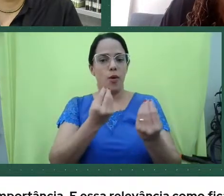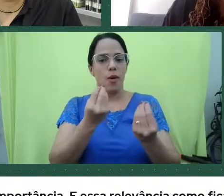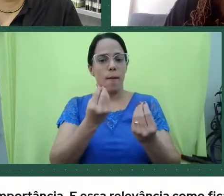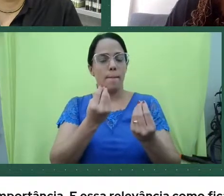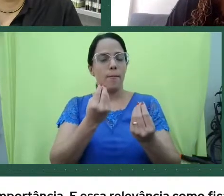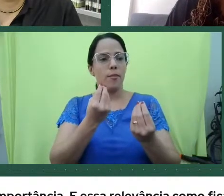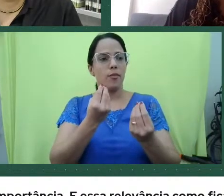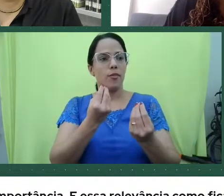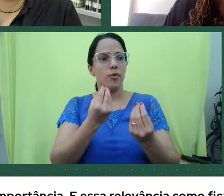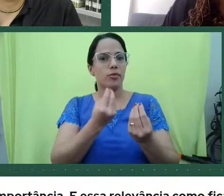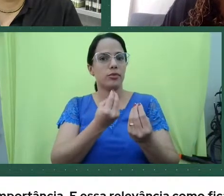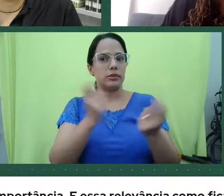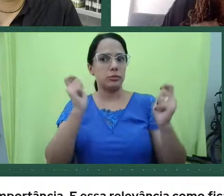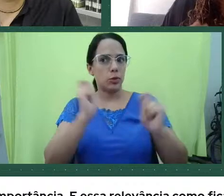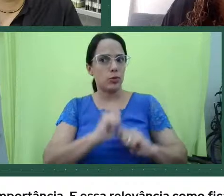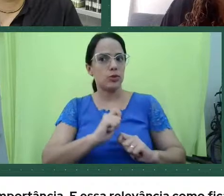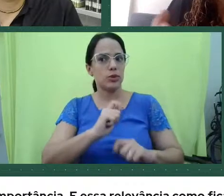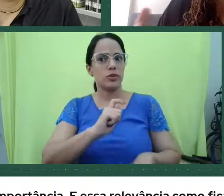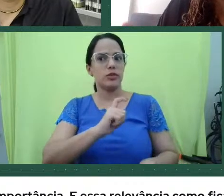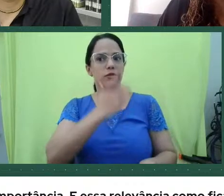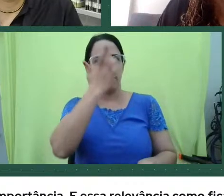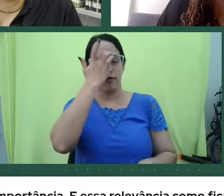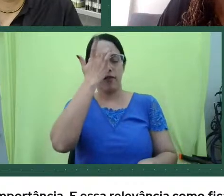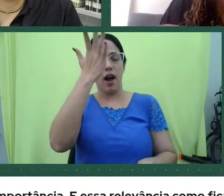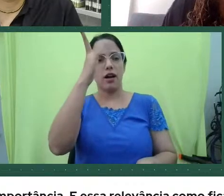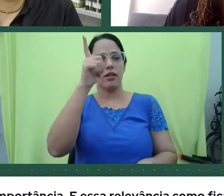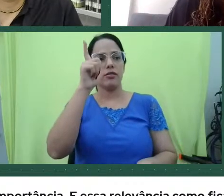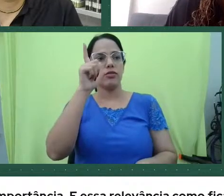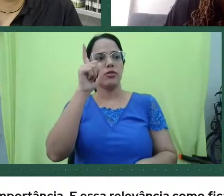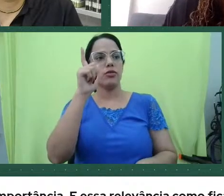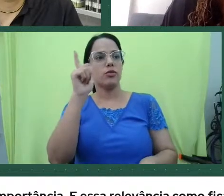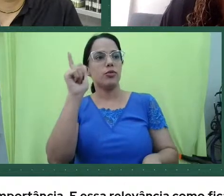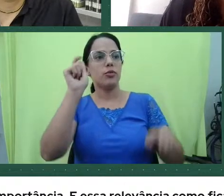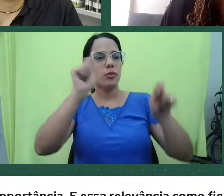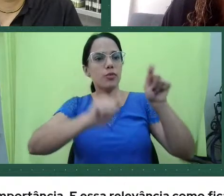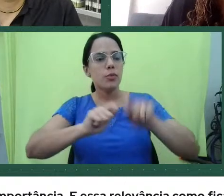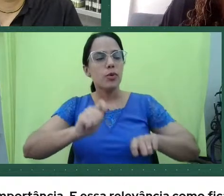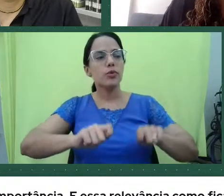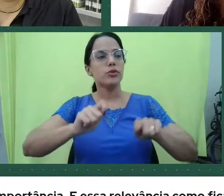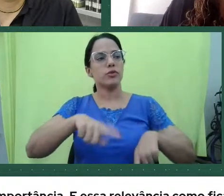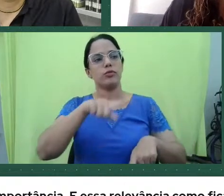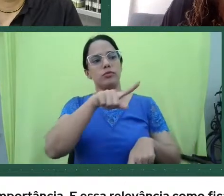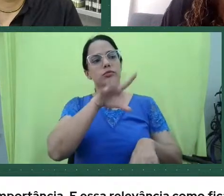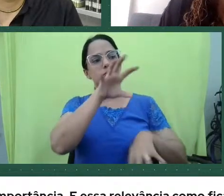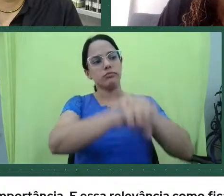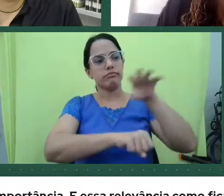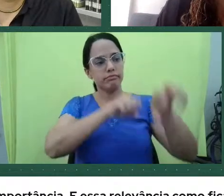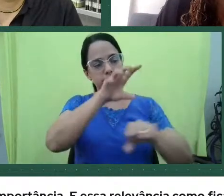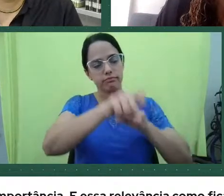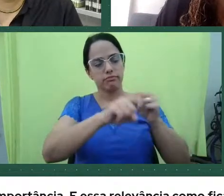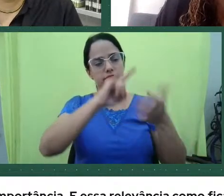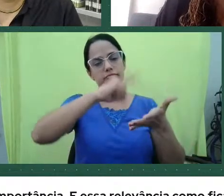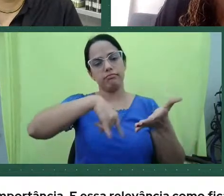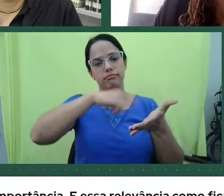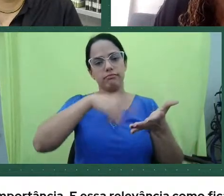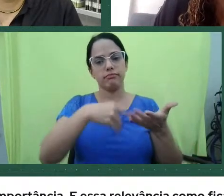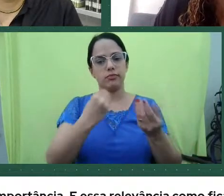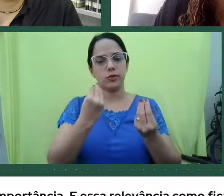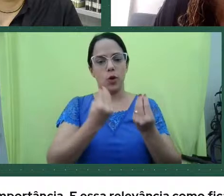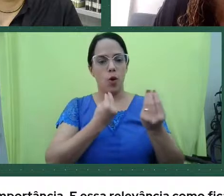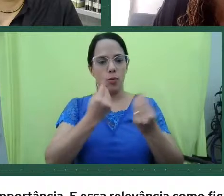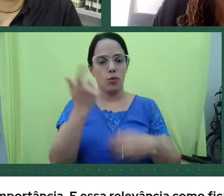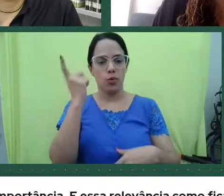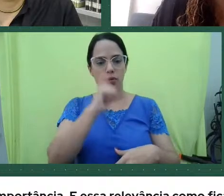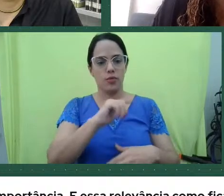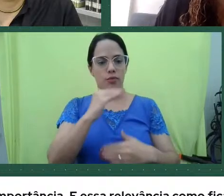acesso a esses documentos a quem é possível dar o acesso, eu não consigo avançar